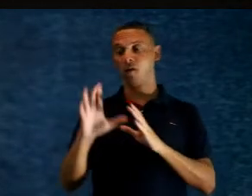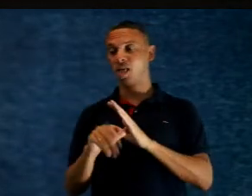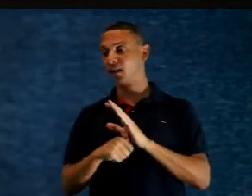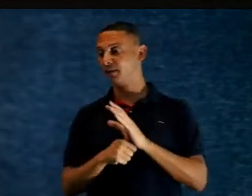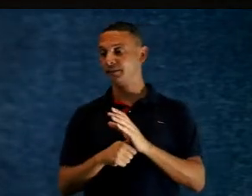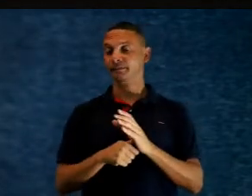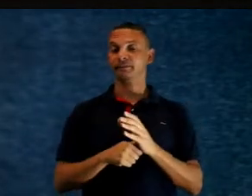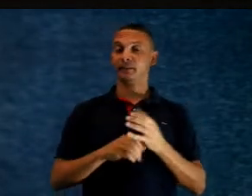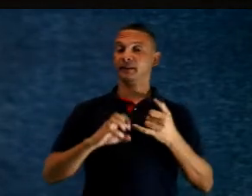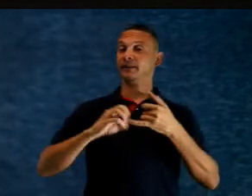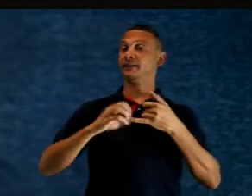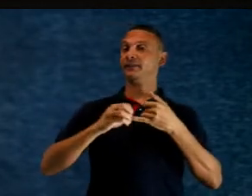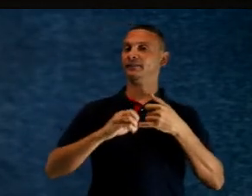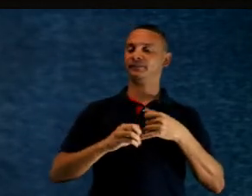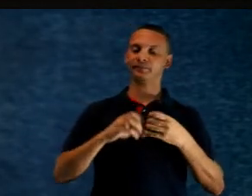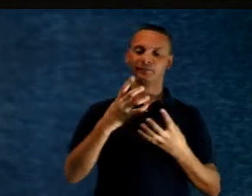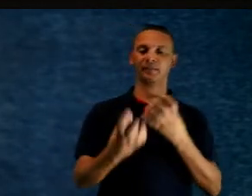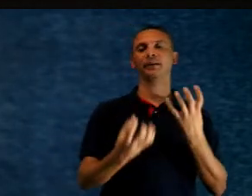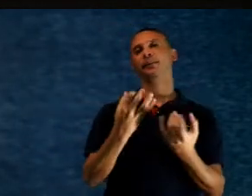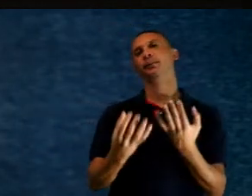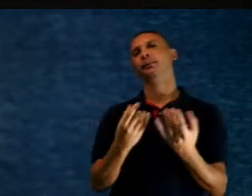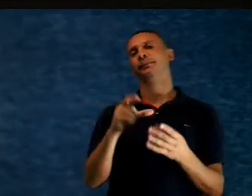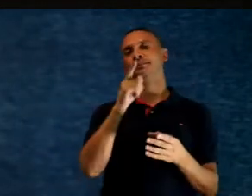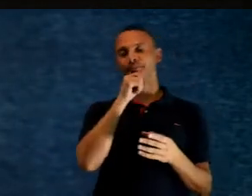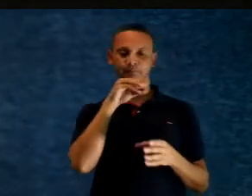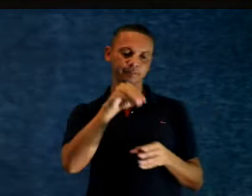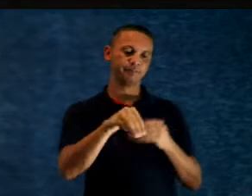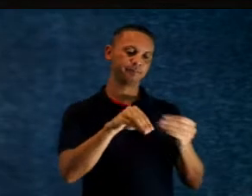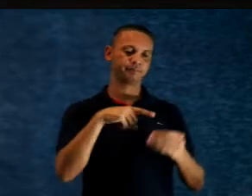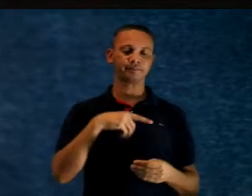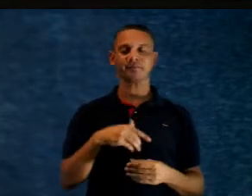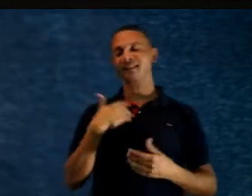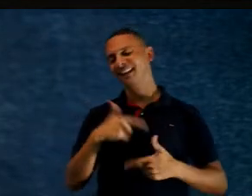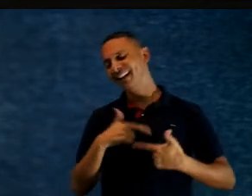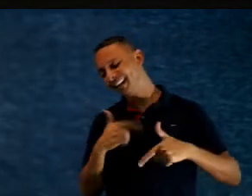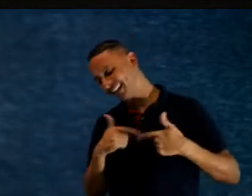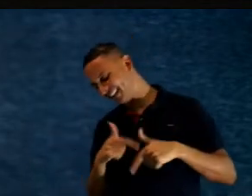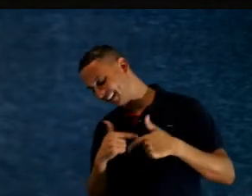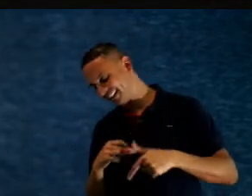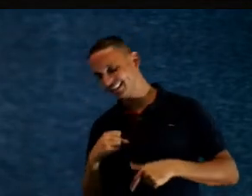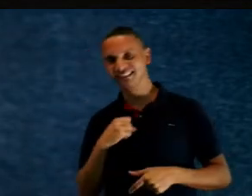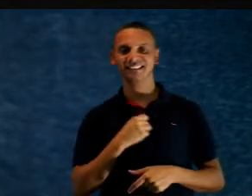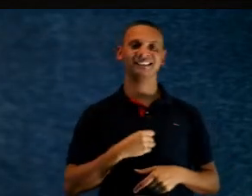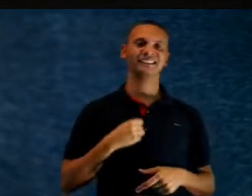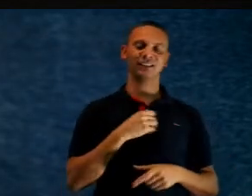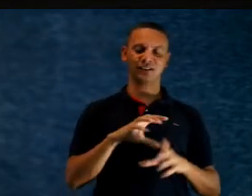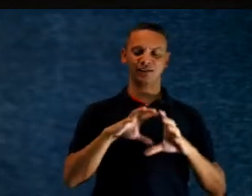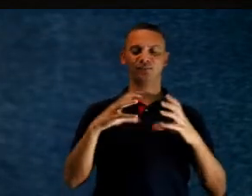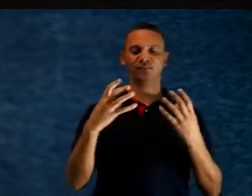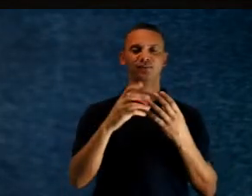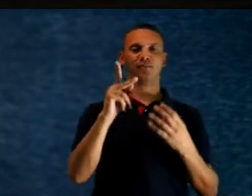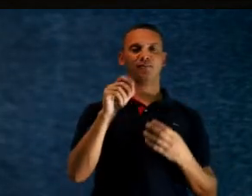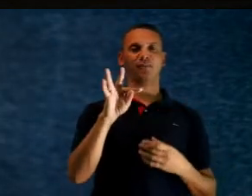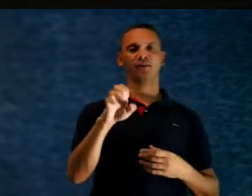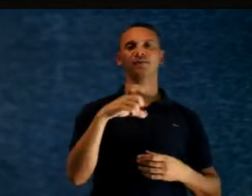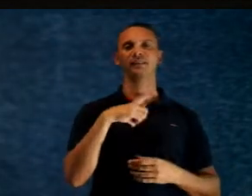entristeceu. Reparei como era clara. Lá do fundo do quintal, parecia um elefante manso. Né? Bela imagem, né?